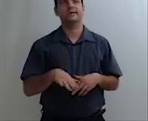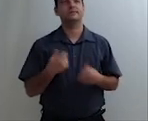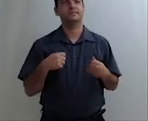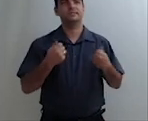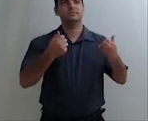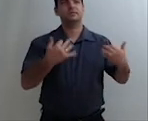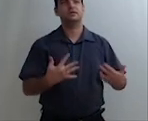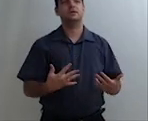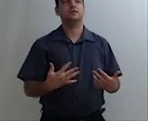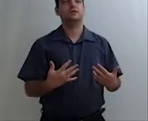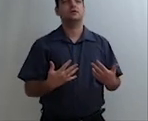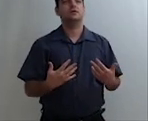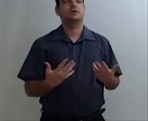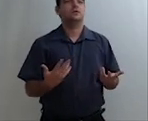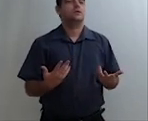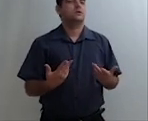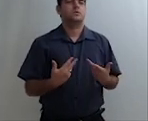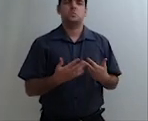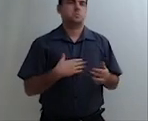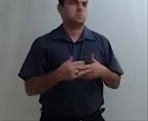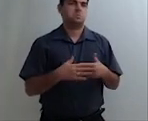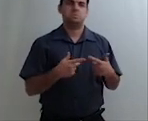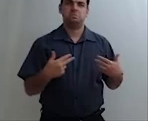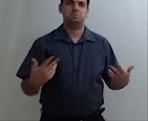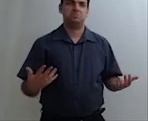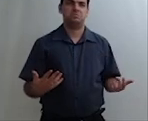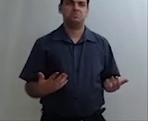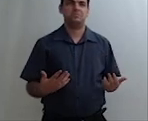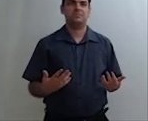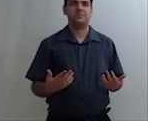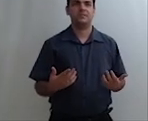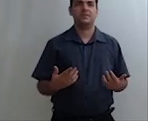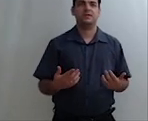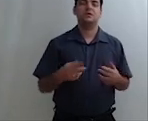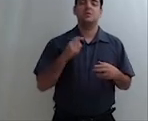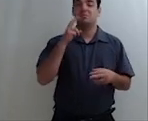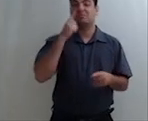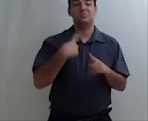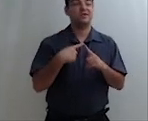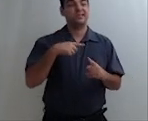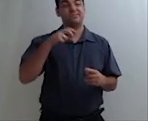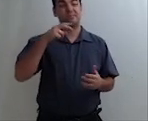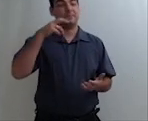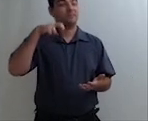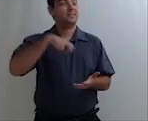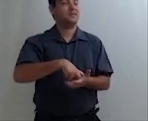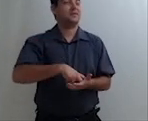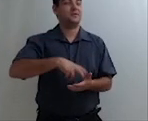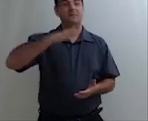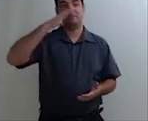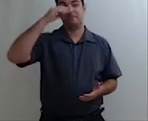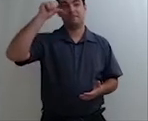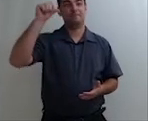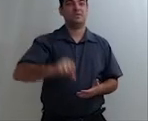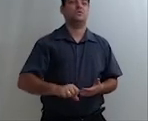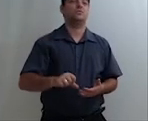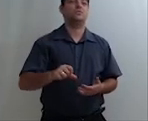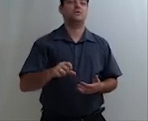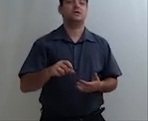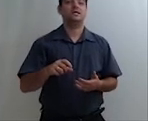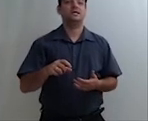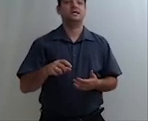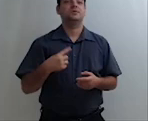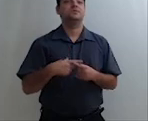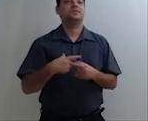CJ que se quer prejudicar na na Esfera penal isso é mais grave porque isso acaba atingindo diretamente a liberdade